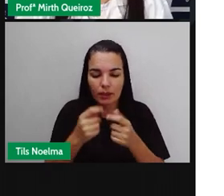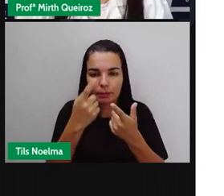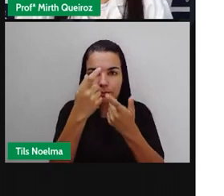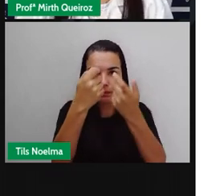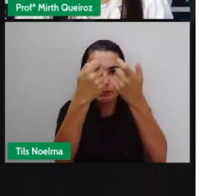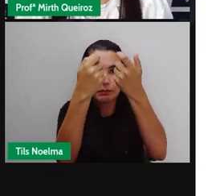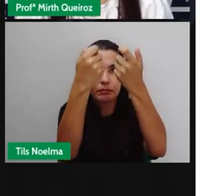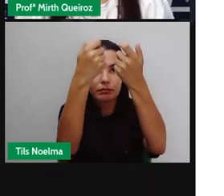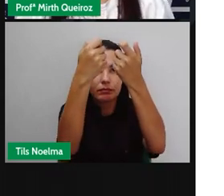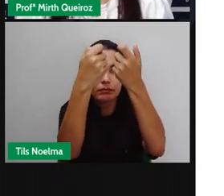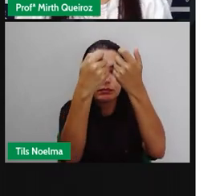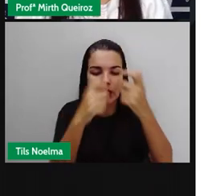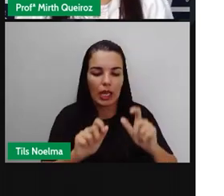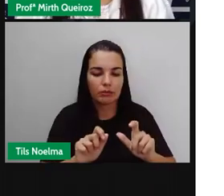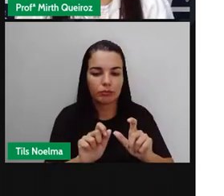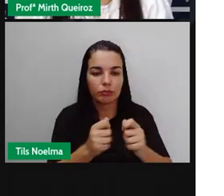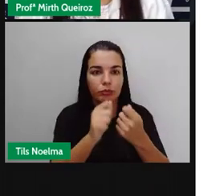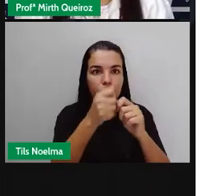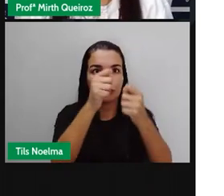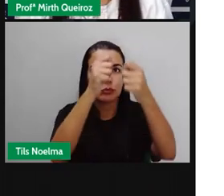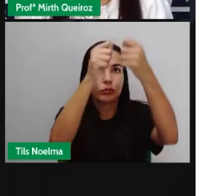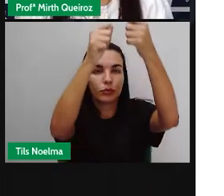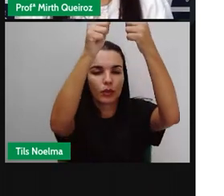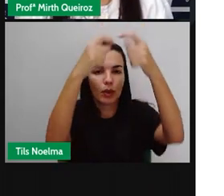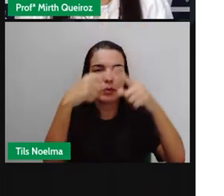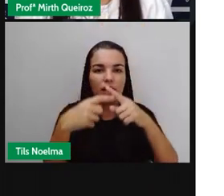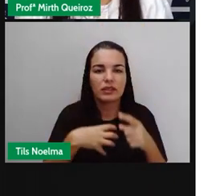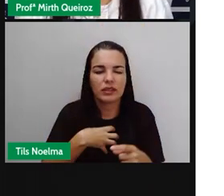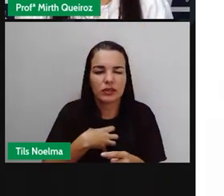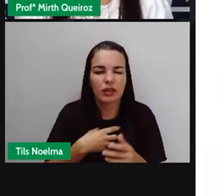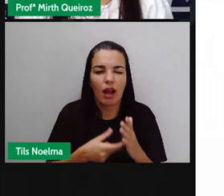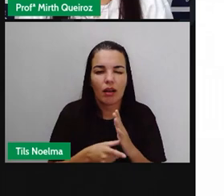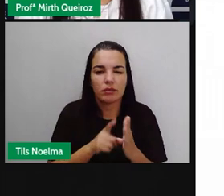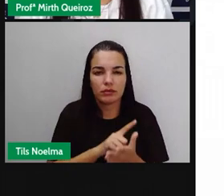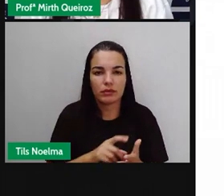falta de como ela era lá no início.